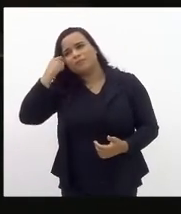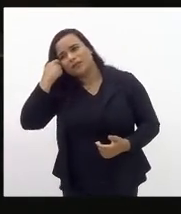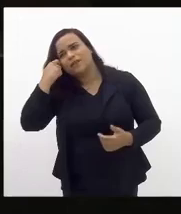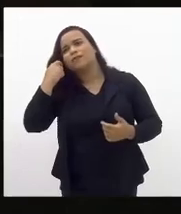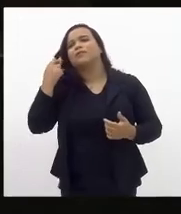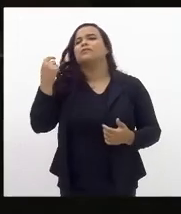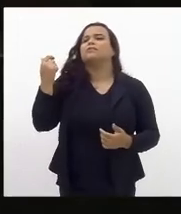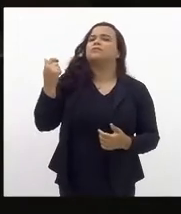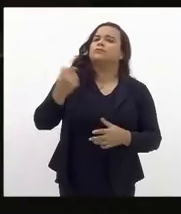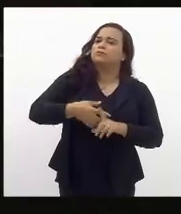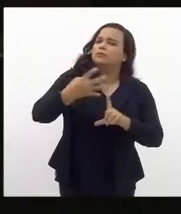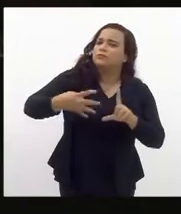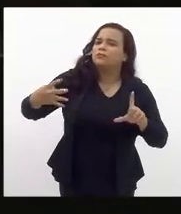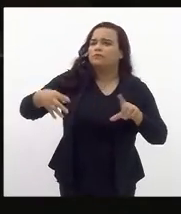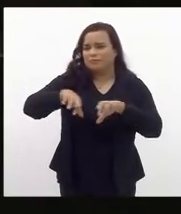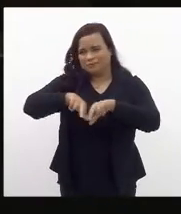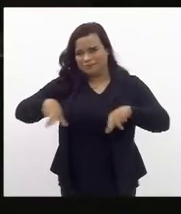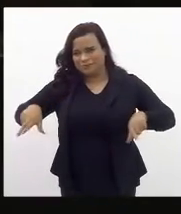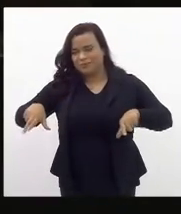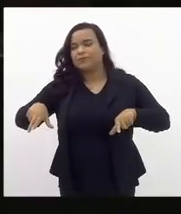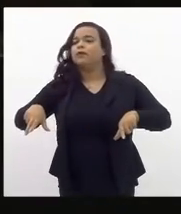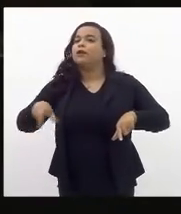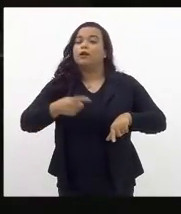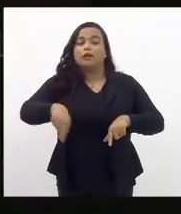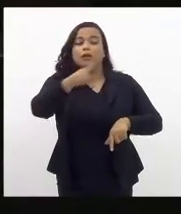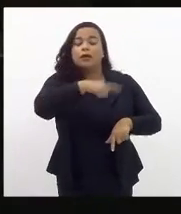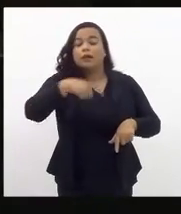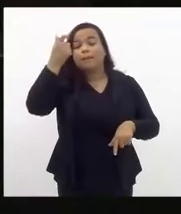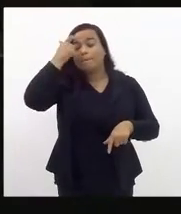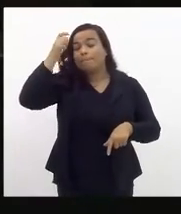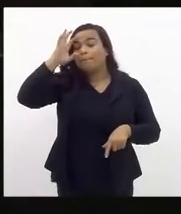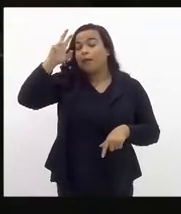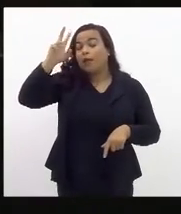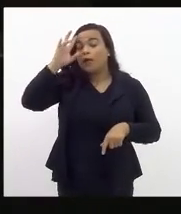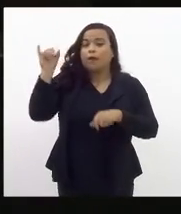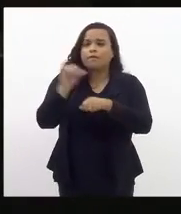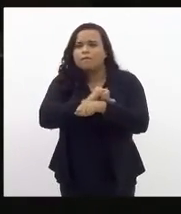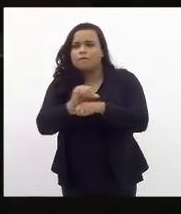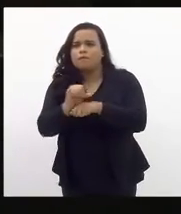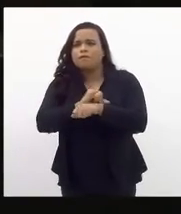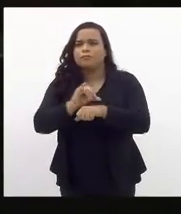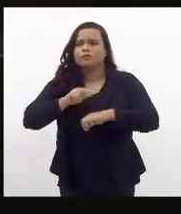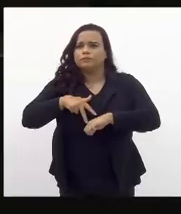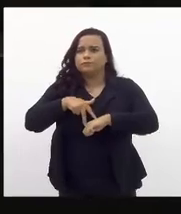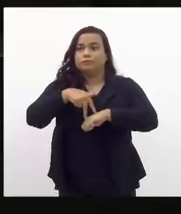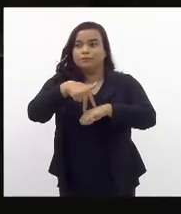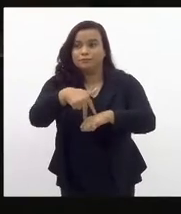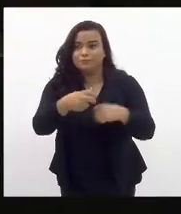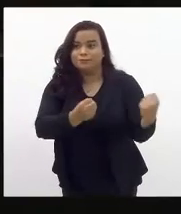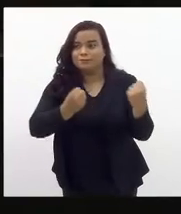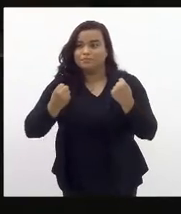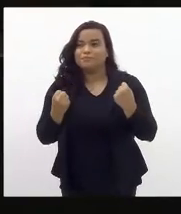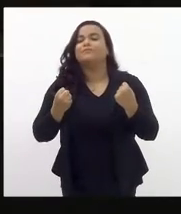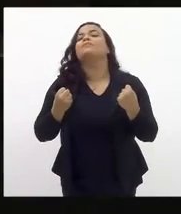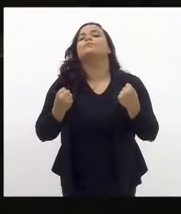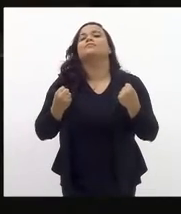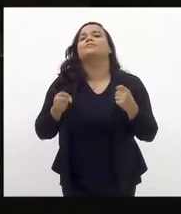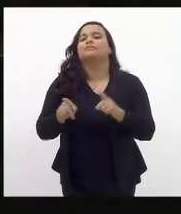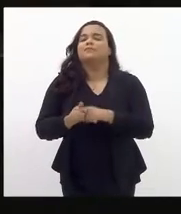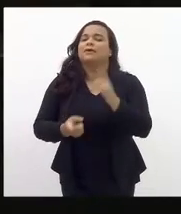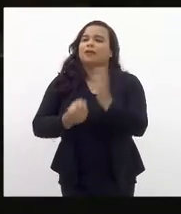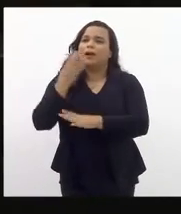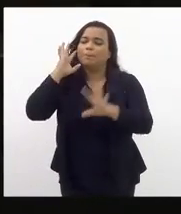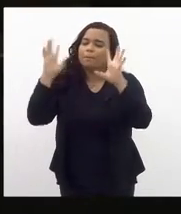pretas, LGBTQIA+, que estão pensando os espaços de poder também numa construção de